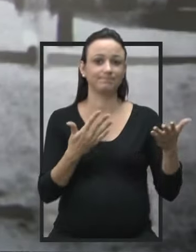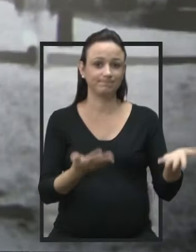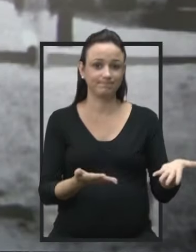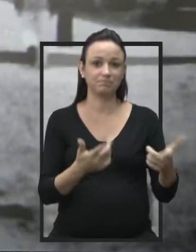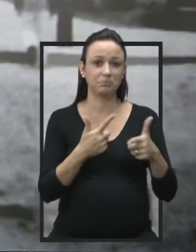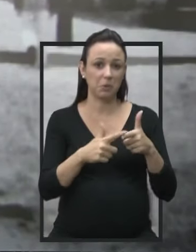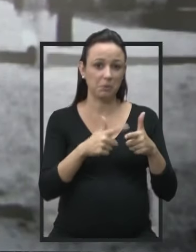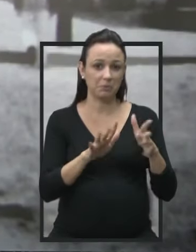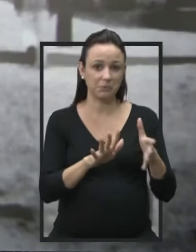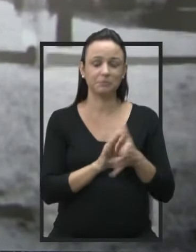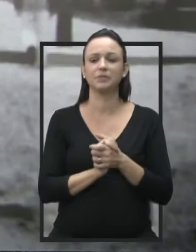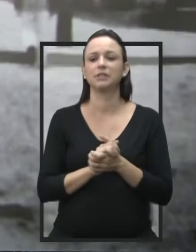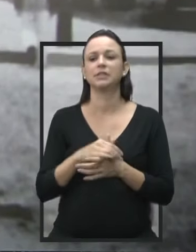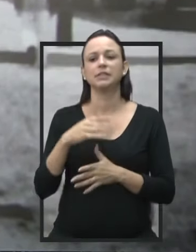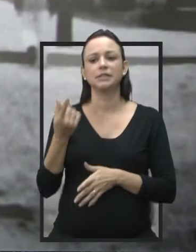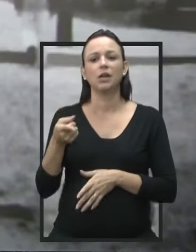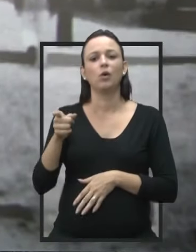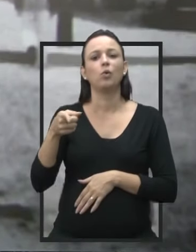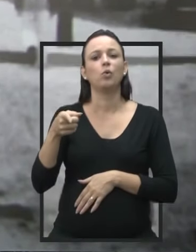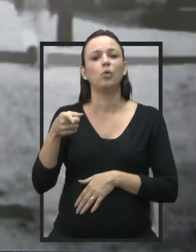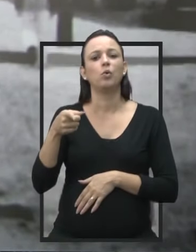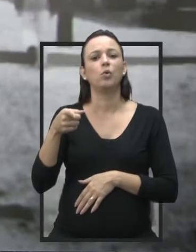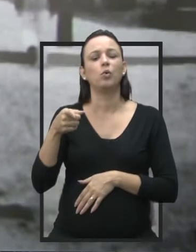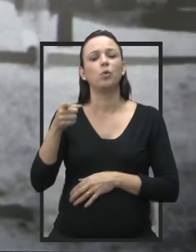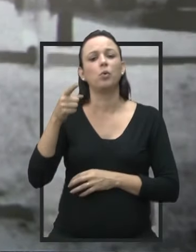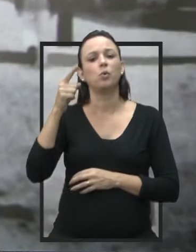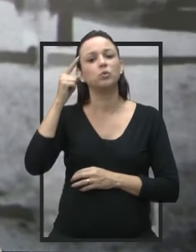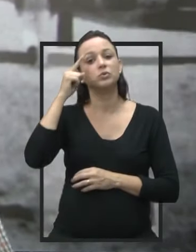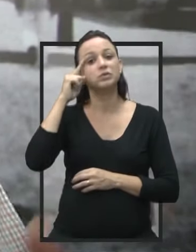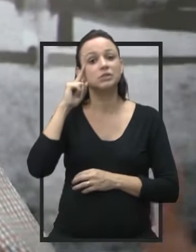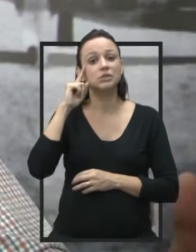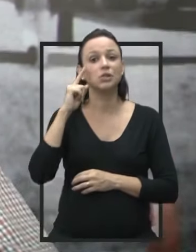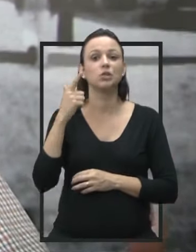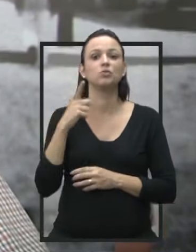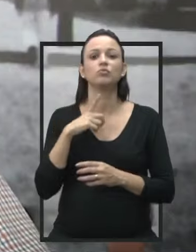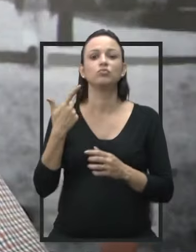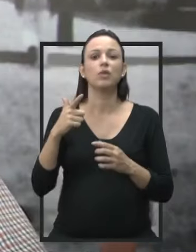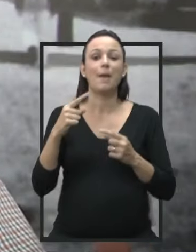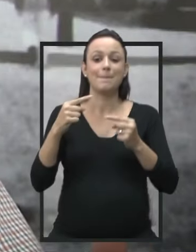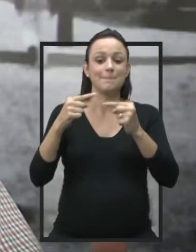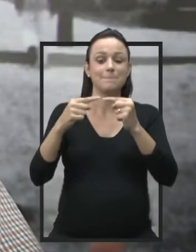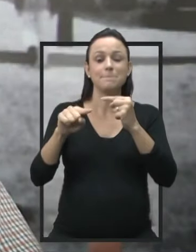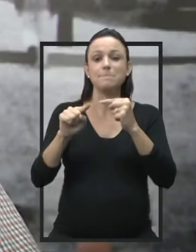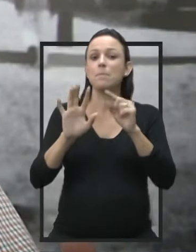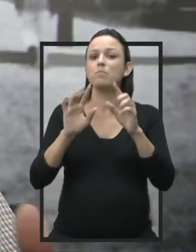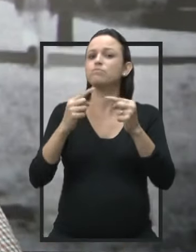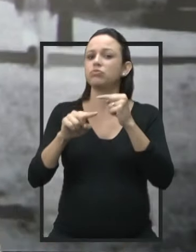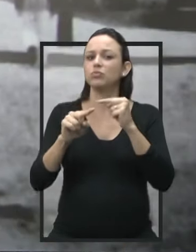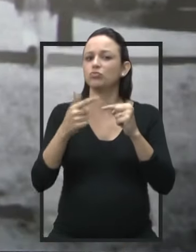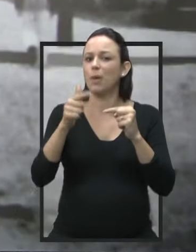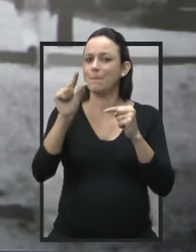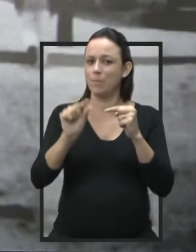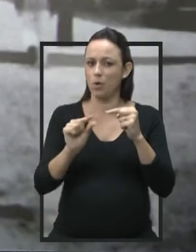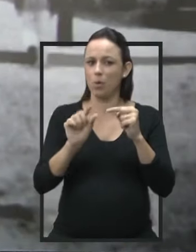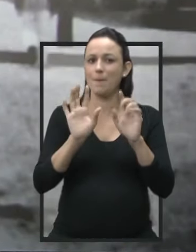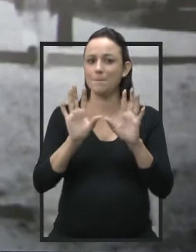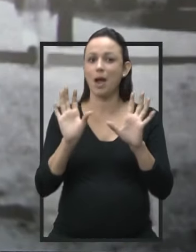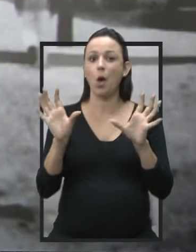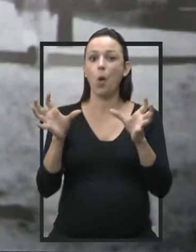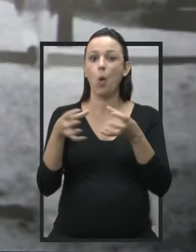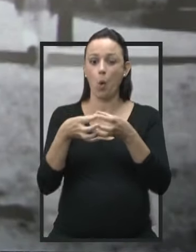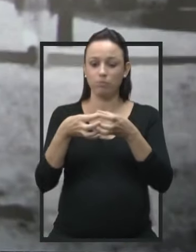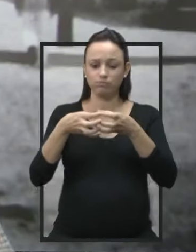dissolveu, e o Zezinho consegue não ter tantos opositores, mas a partir do momento que o seu